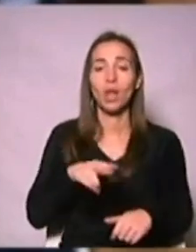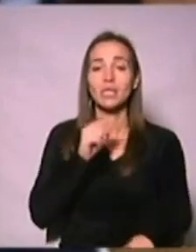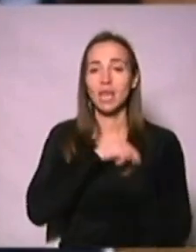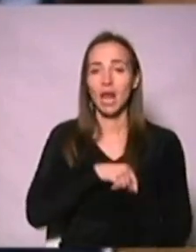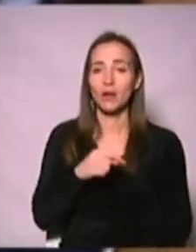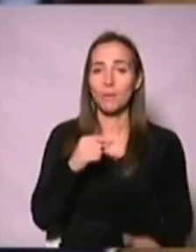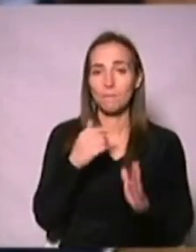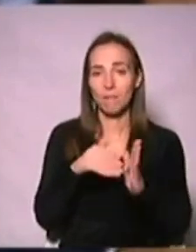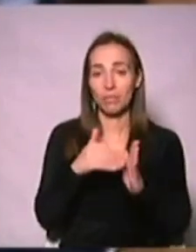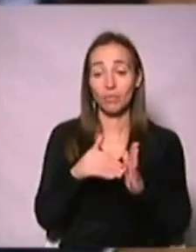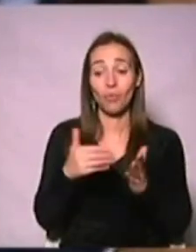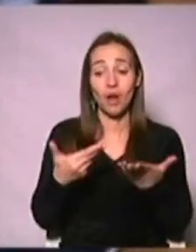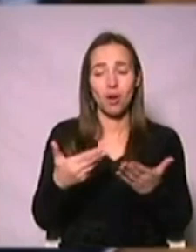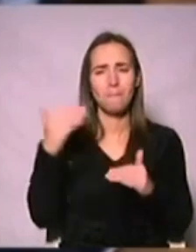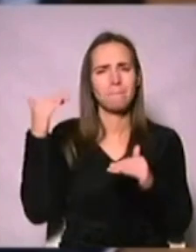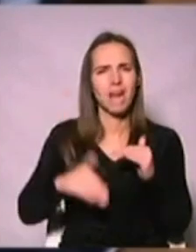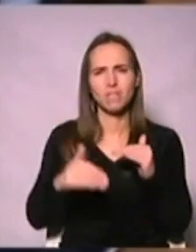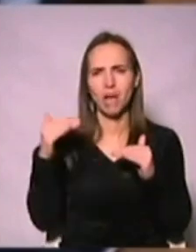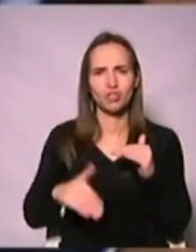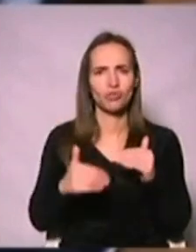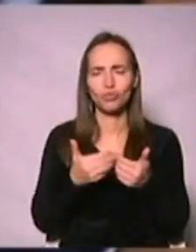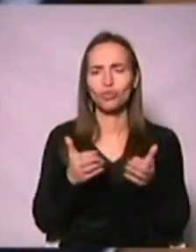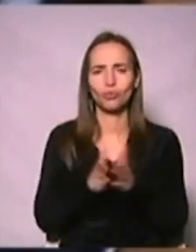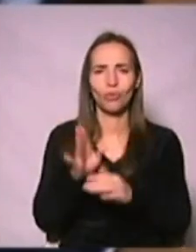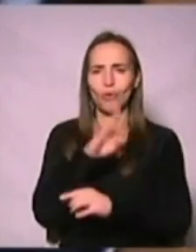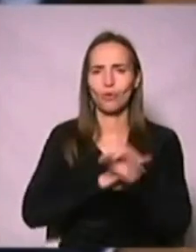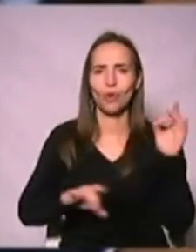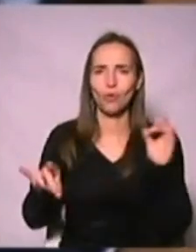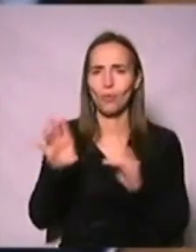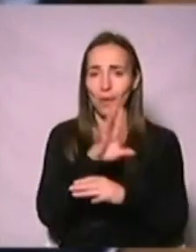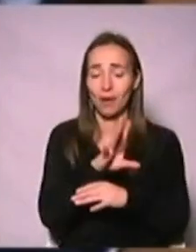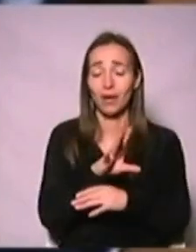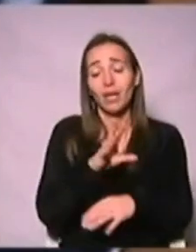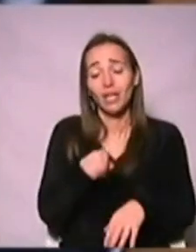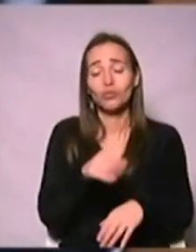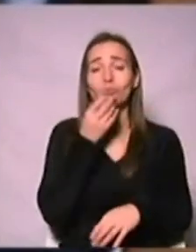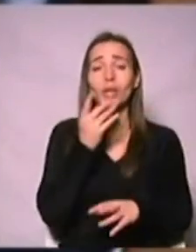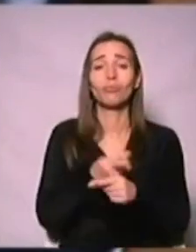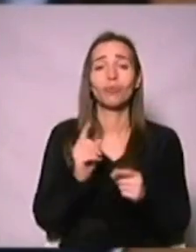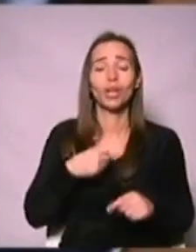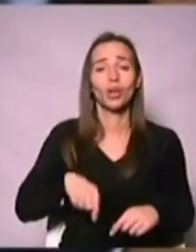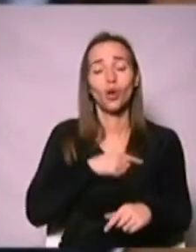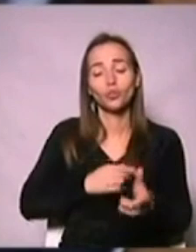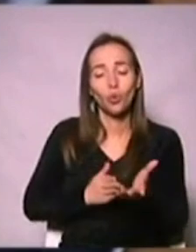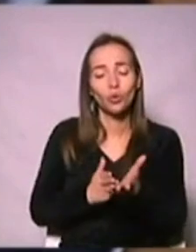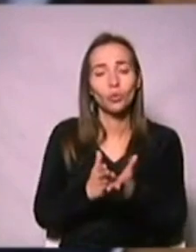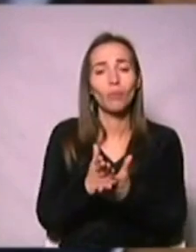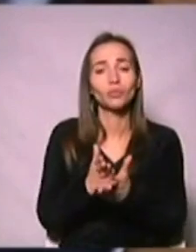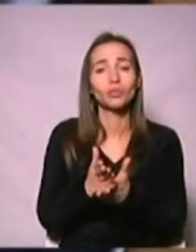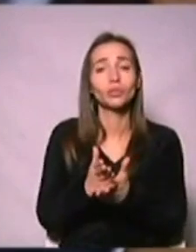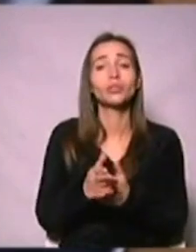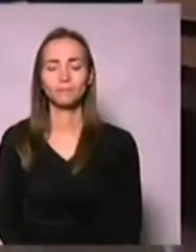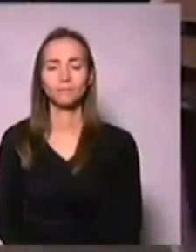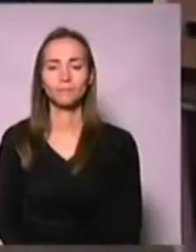salário médio é hoje dos mais baixos de toda a união europeia e explica a razão pela qual continuamos empurrar os